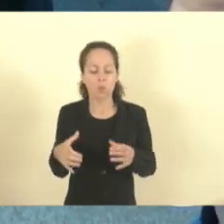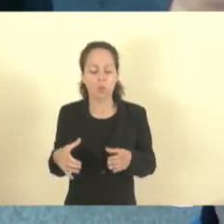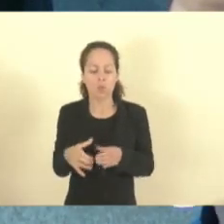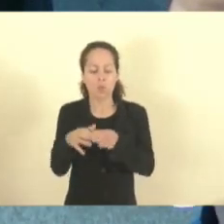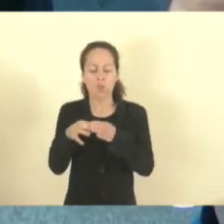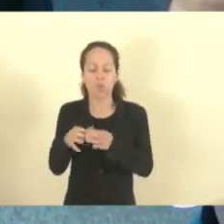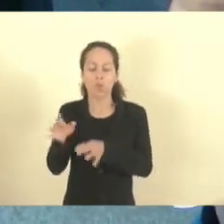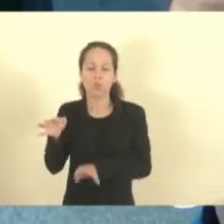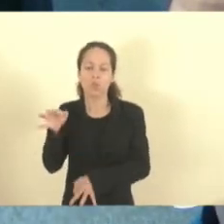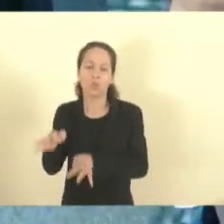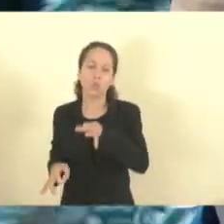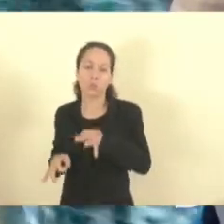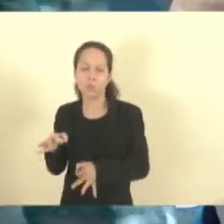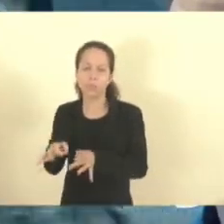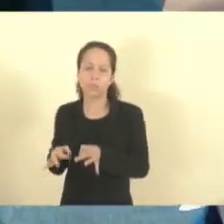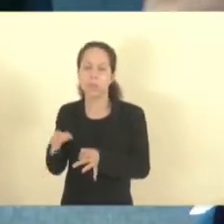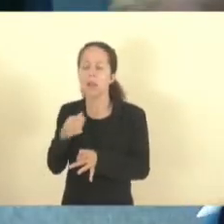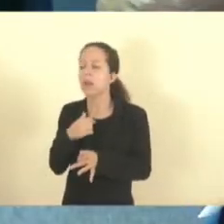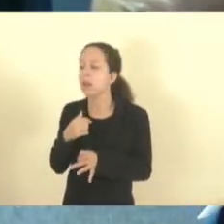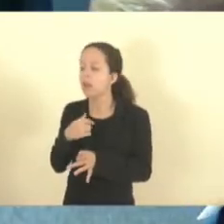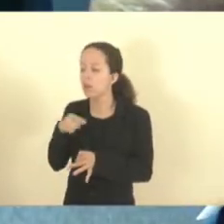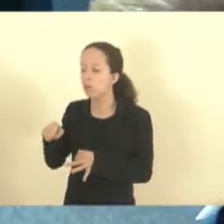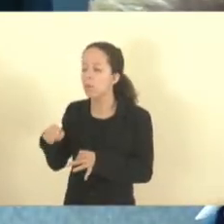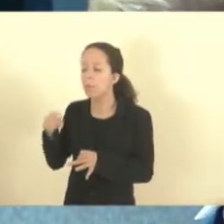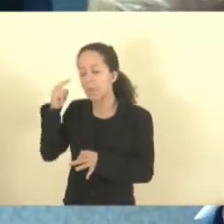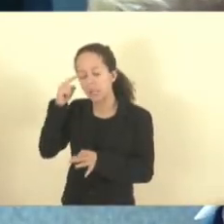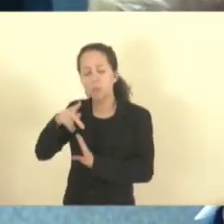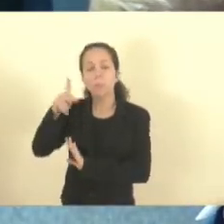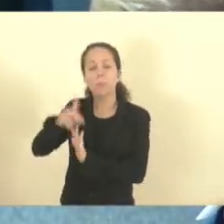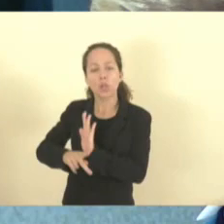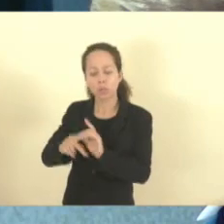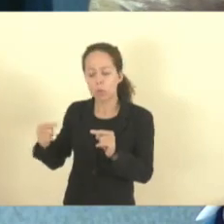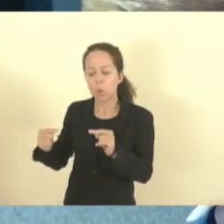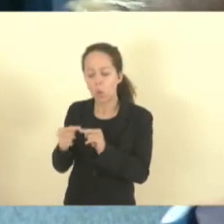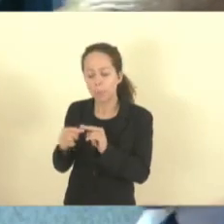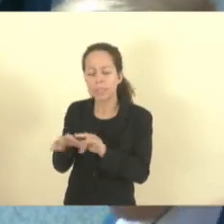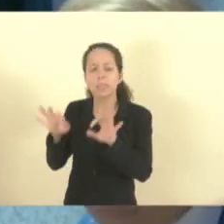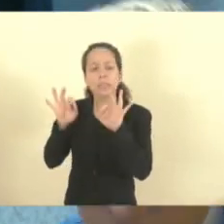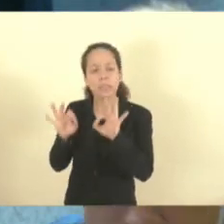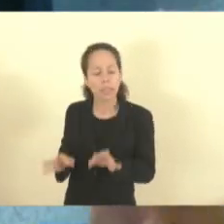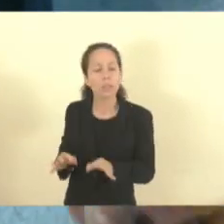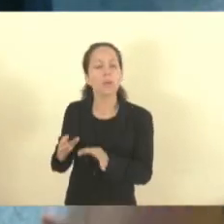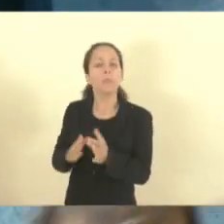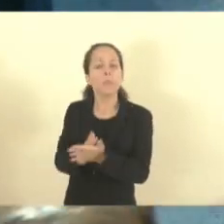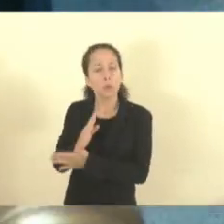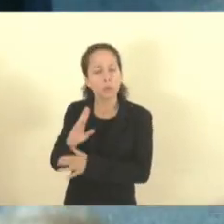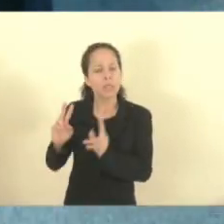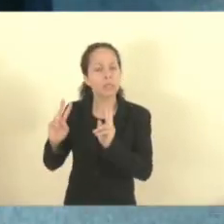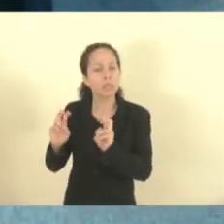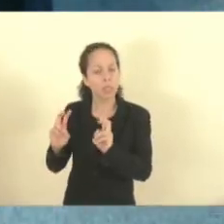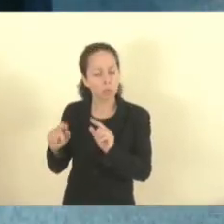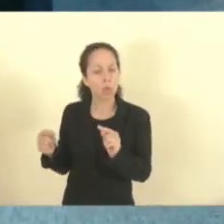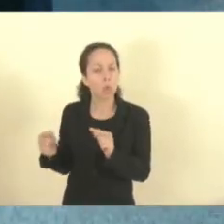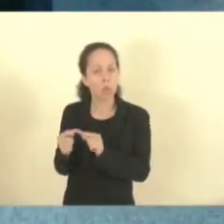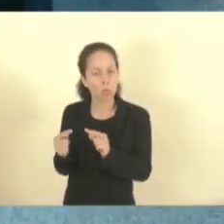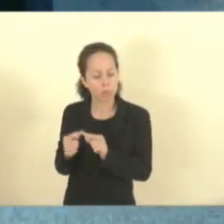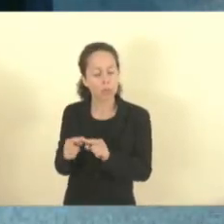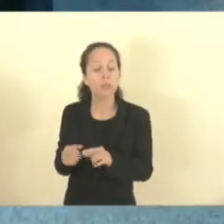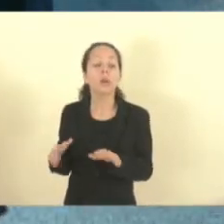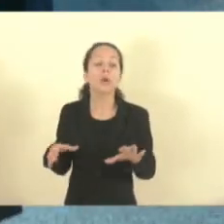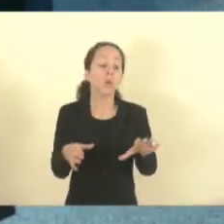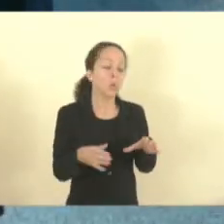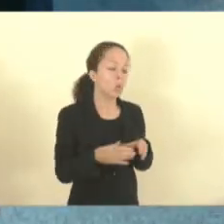Constituição e Justiça, eu relato pela constitucionalidade, legalidade, boa técnica legislativa da matéria, e na Comissão